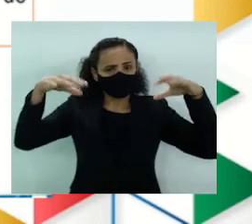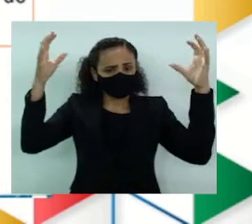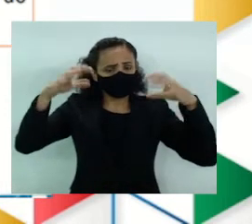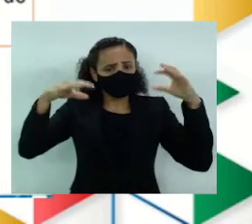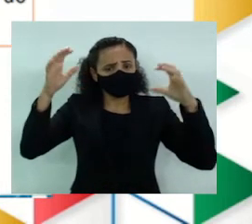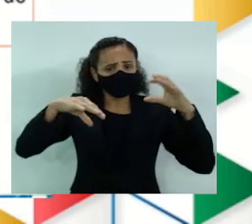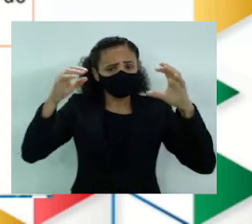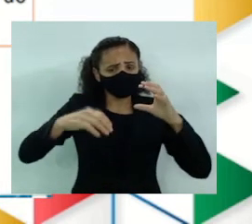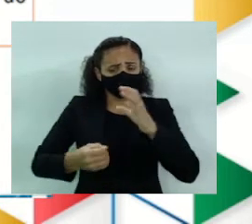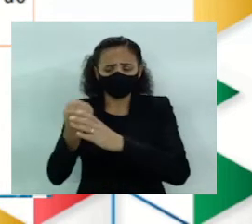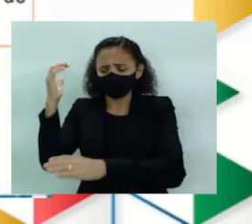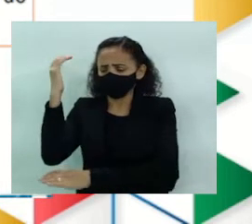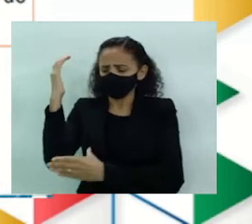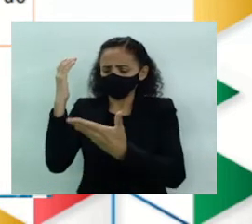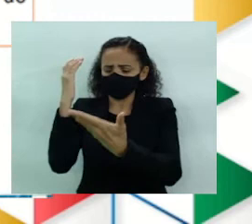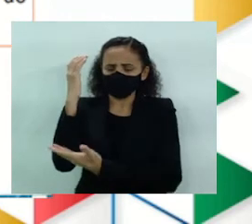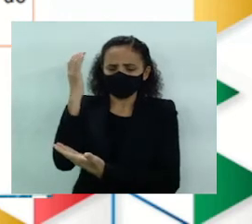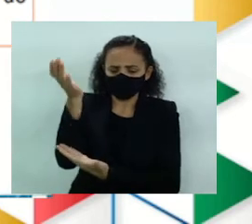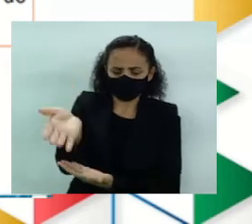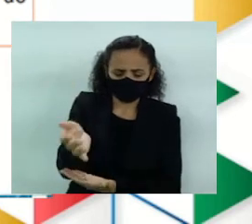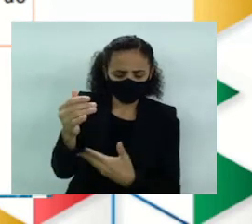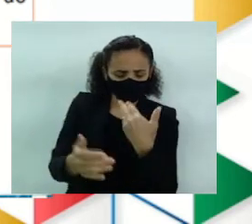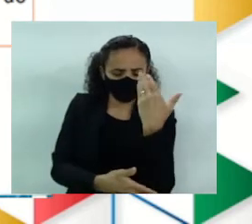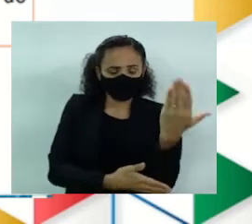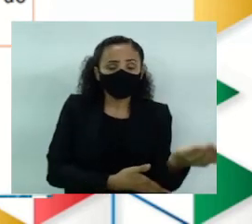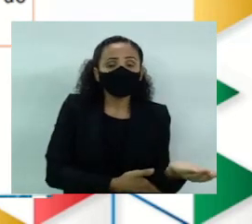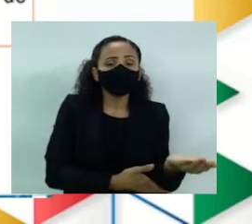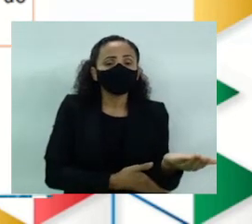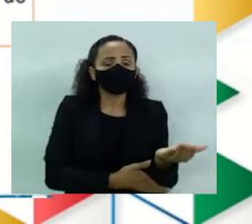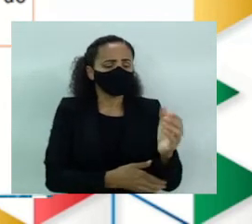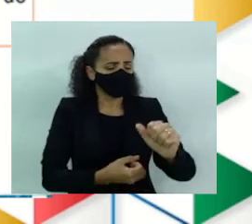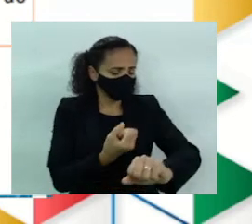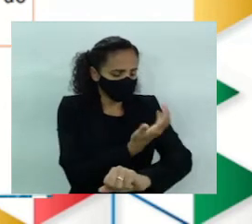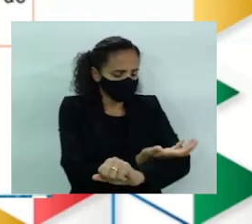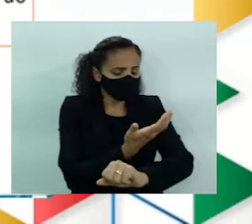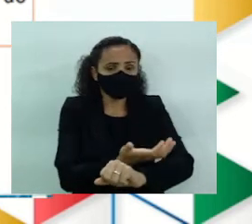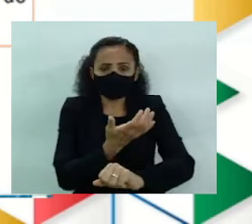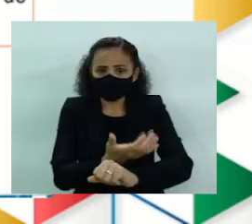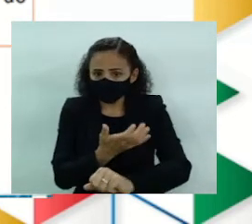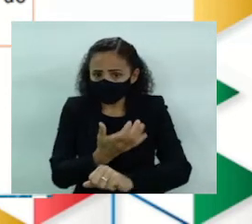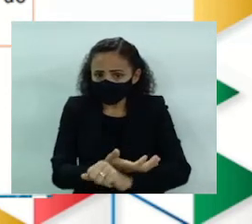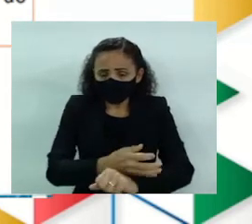a água do solo, as plantas e os animais aquáticos que